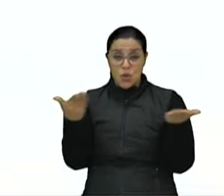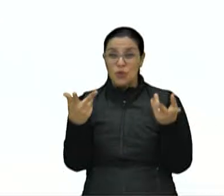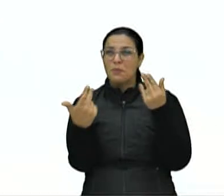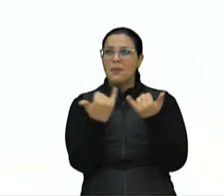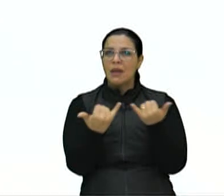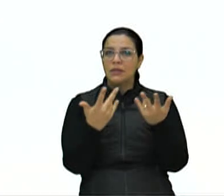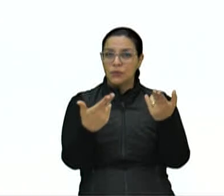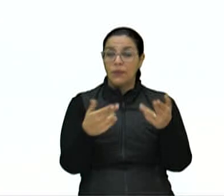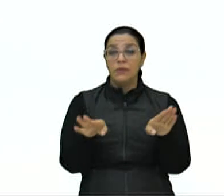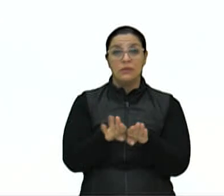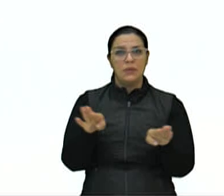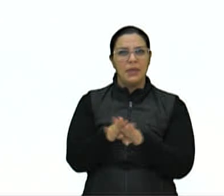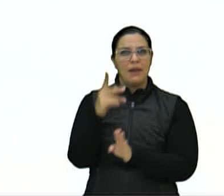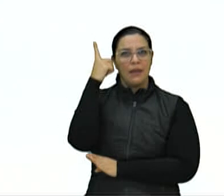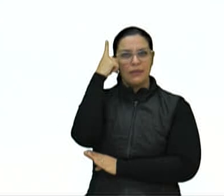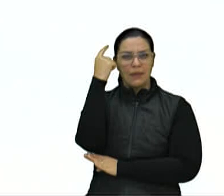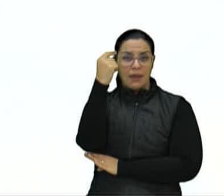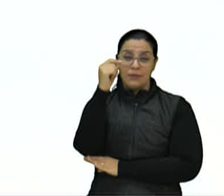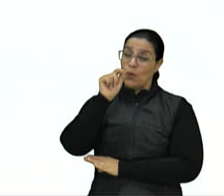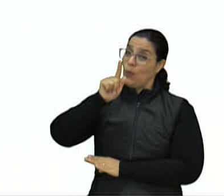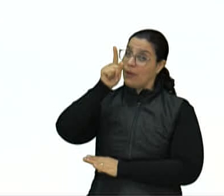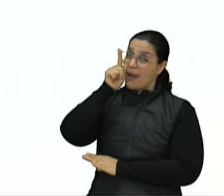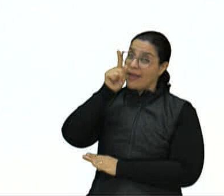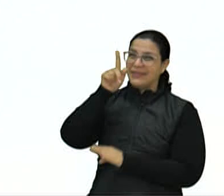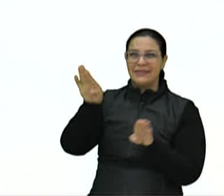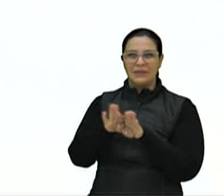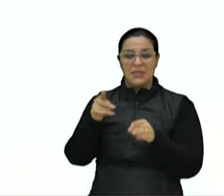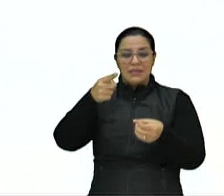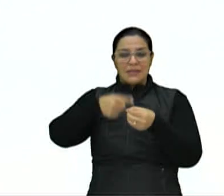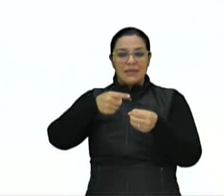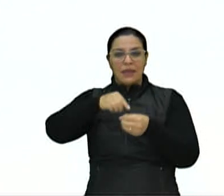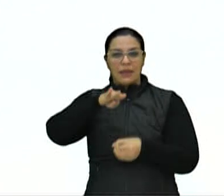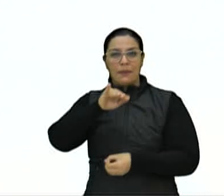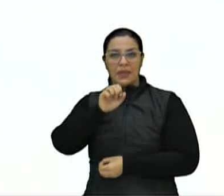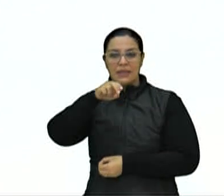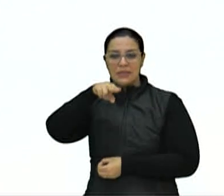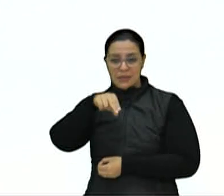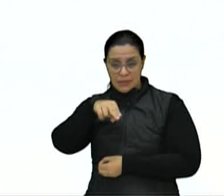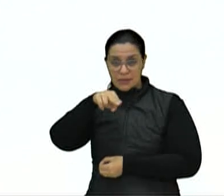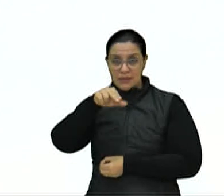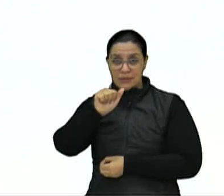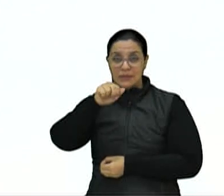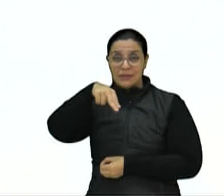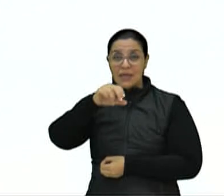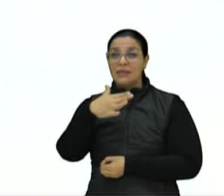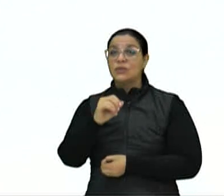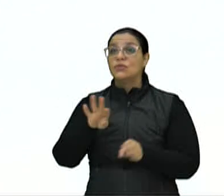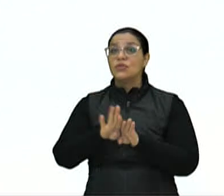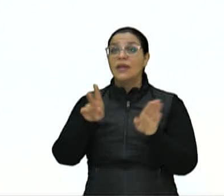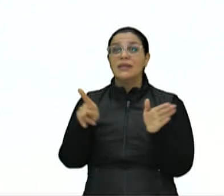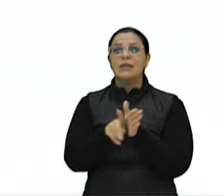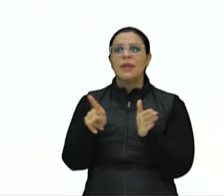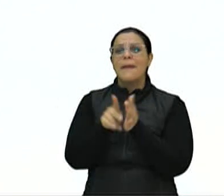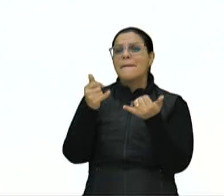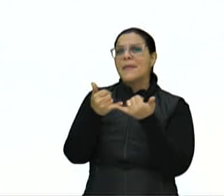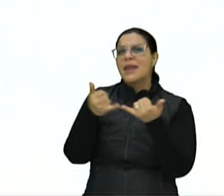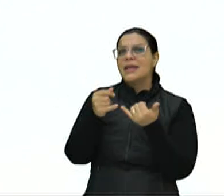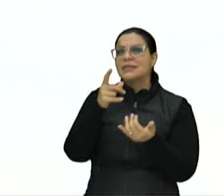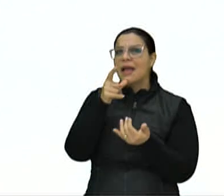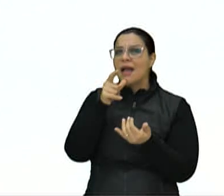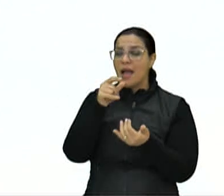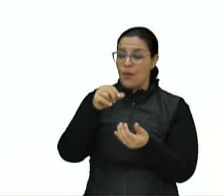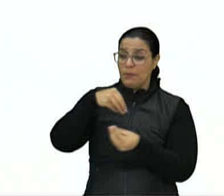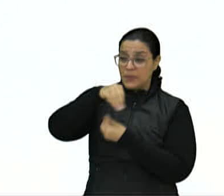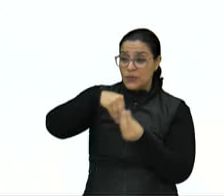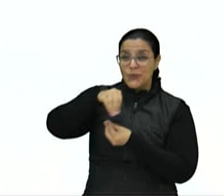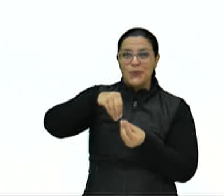tanto na Grécia como em Bizâncio, tinham miniaturas pintadas com aquarela opaca, que mais tarde